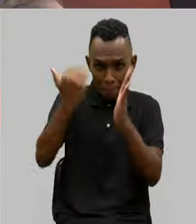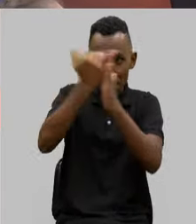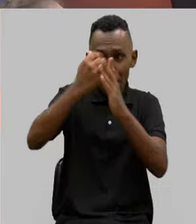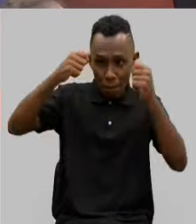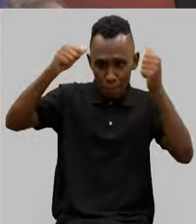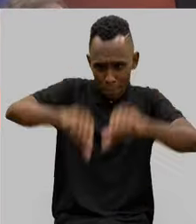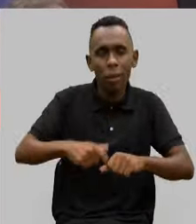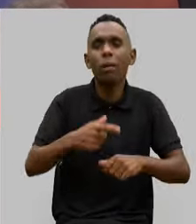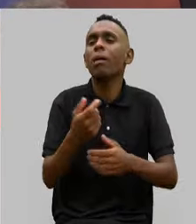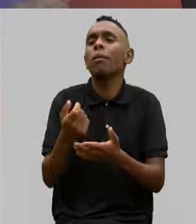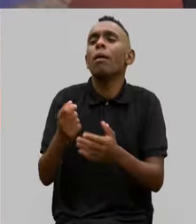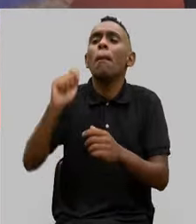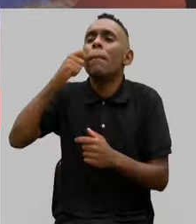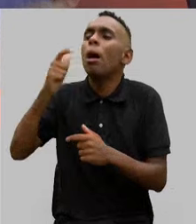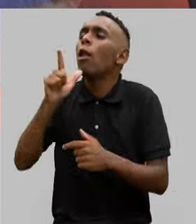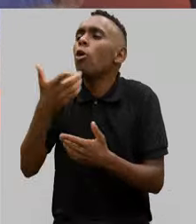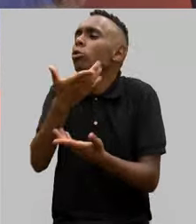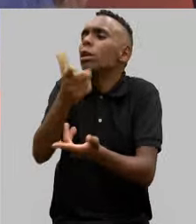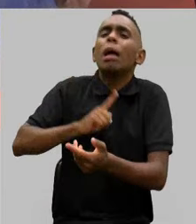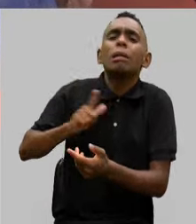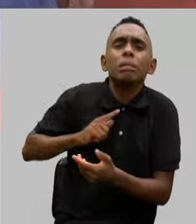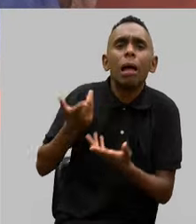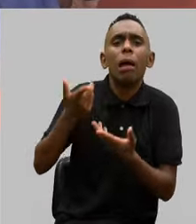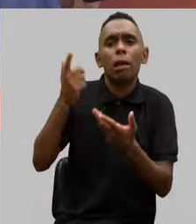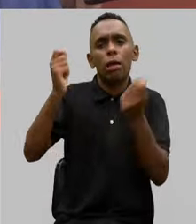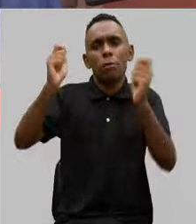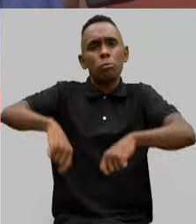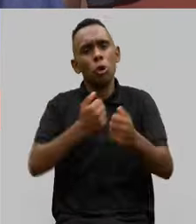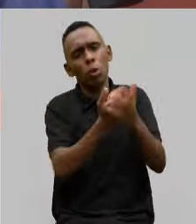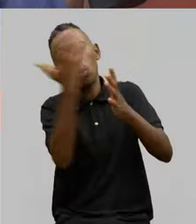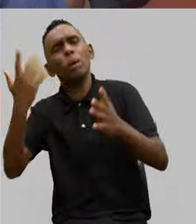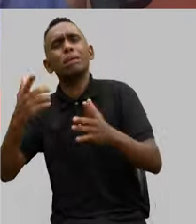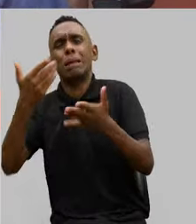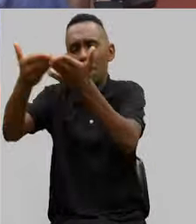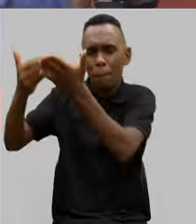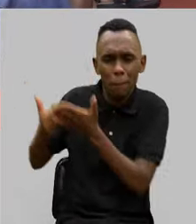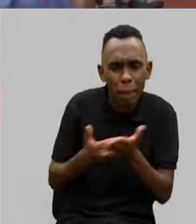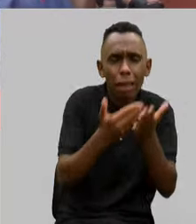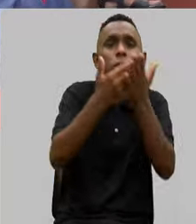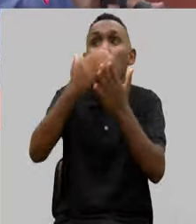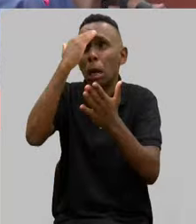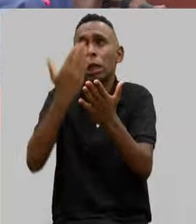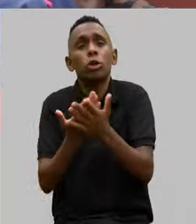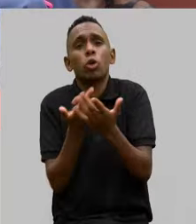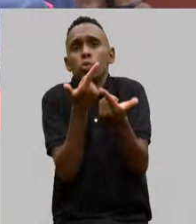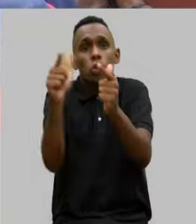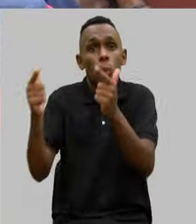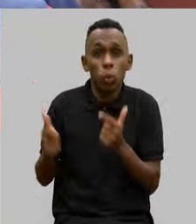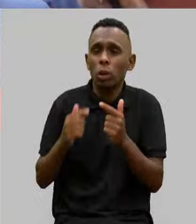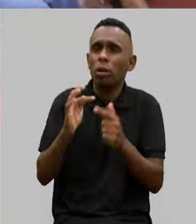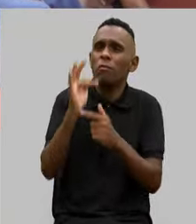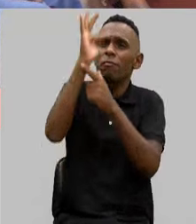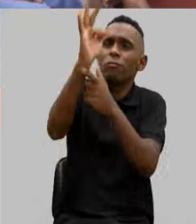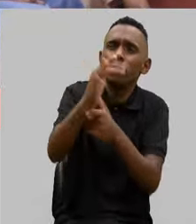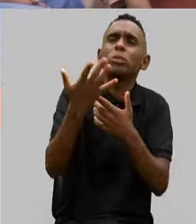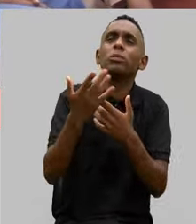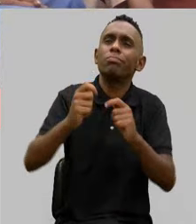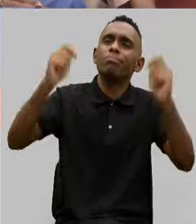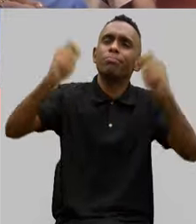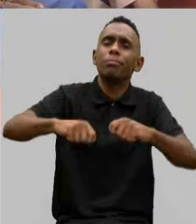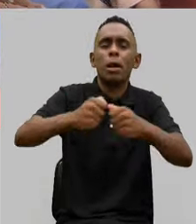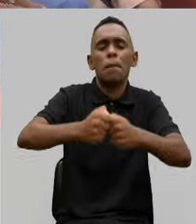fácil em qualquer Padaria Nossa nação adoecida tantas vezes perdidas sem em quem acreditar v a luz no fino túnel finalmente